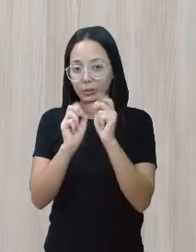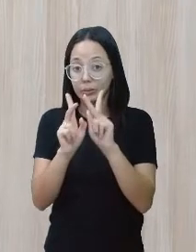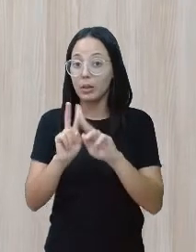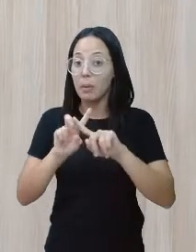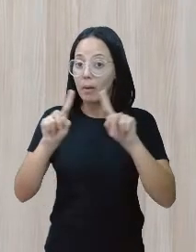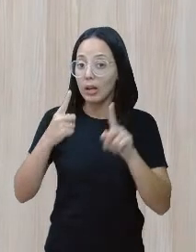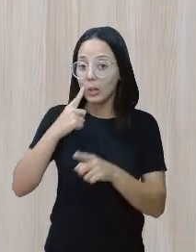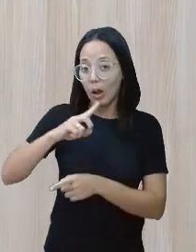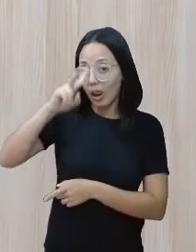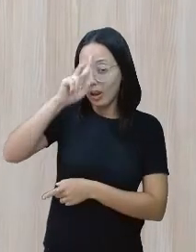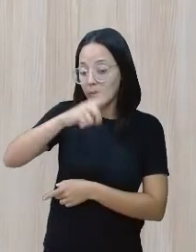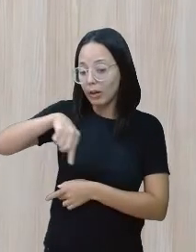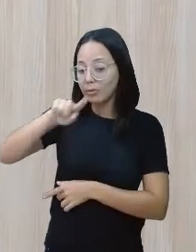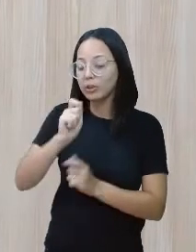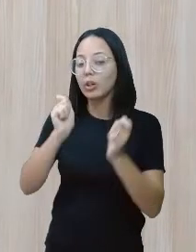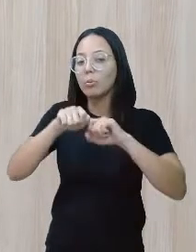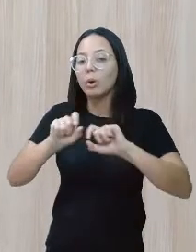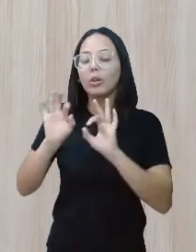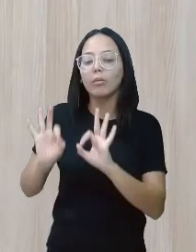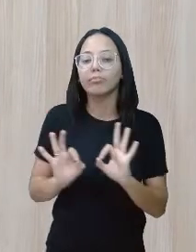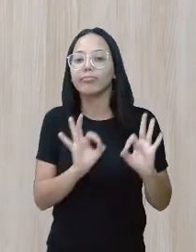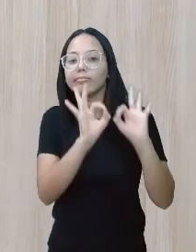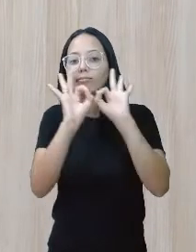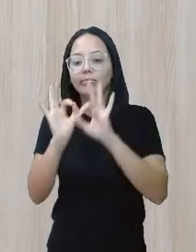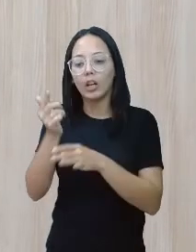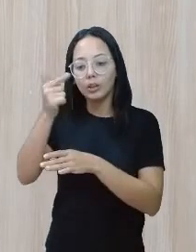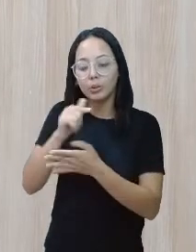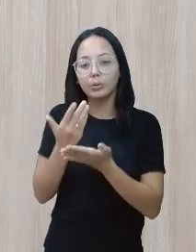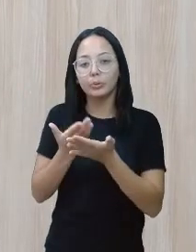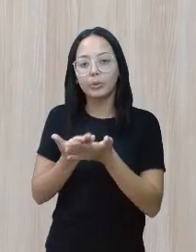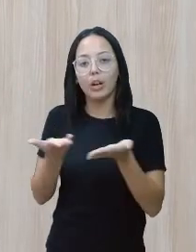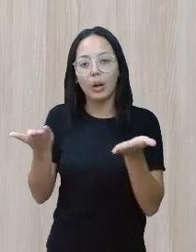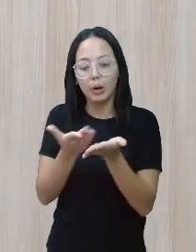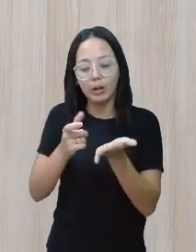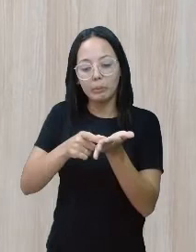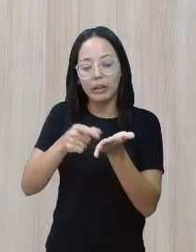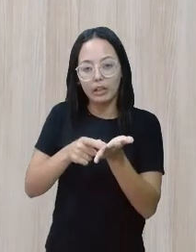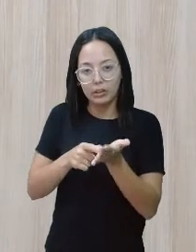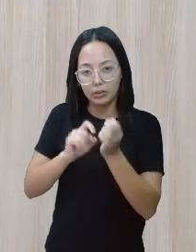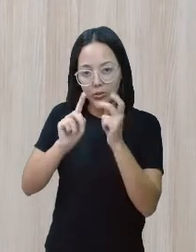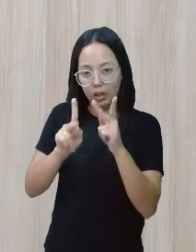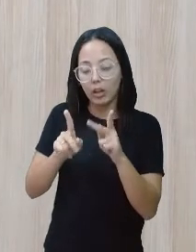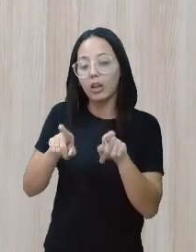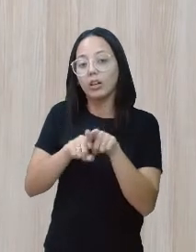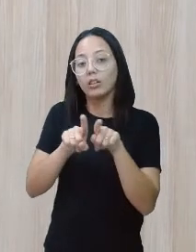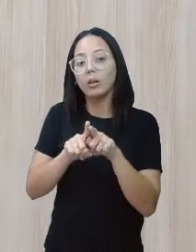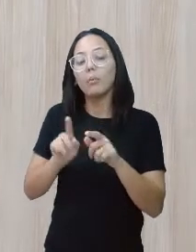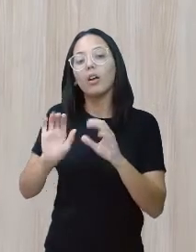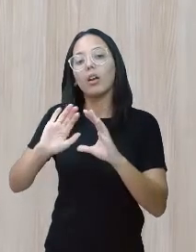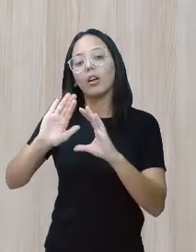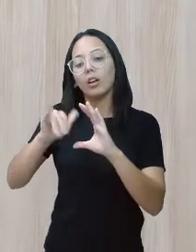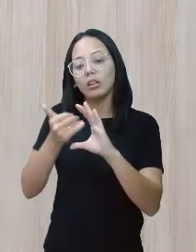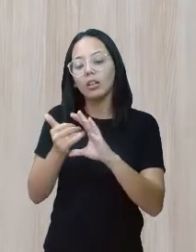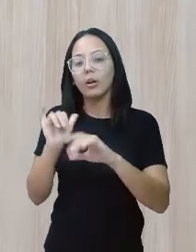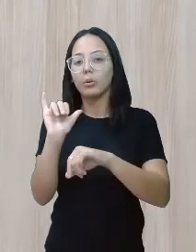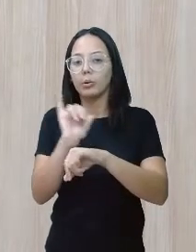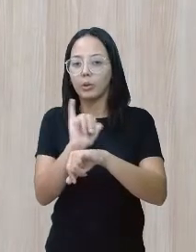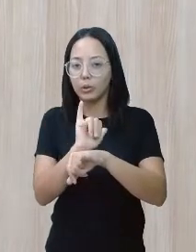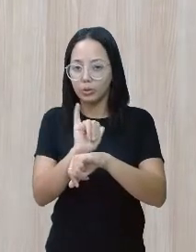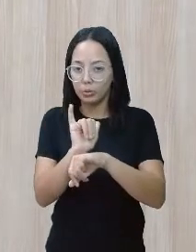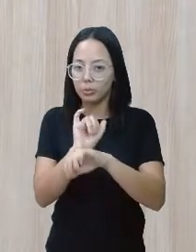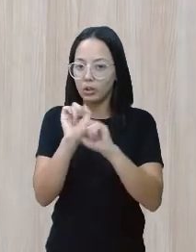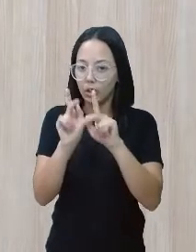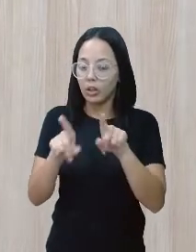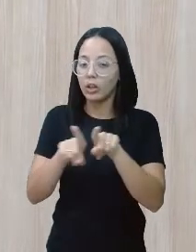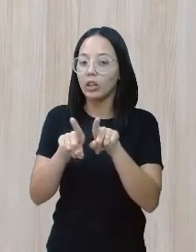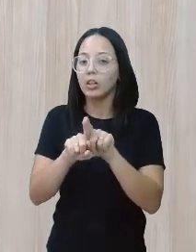para lembrá-los que vocês podem reassistir essa aula nas nossas plataformas digitais, no nosso canal, lá no YouTube